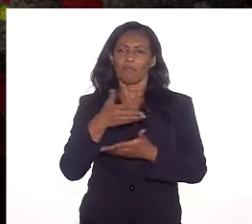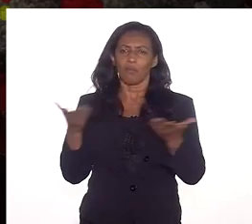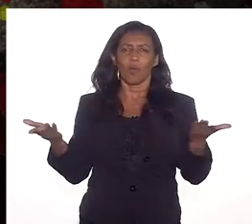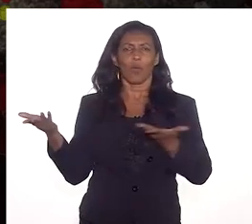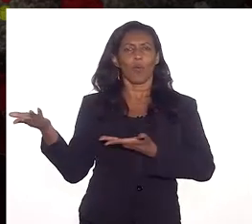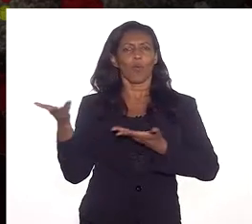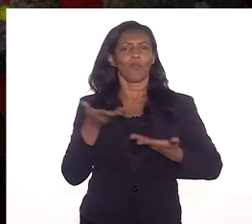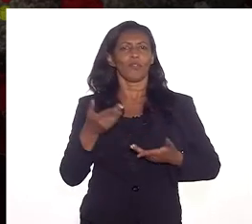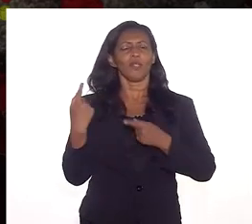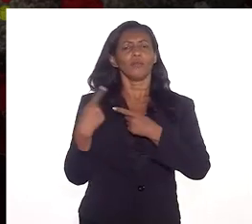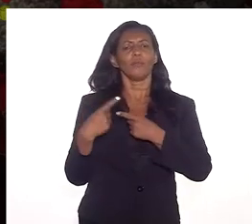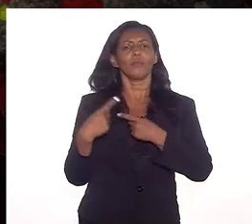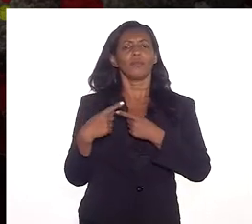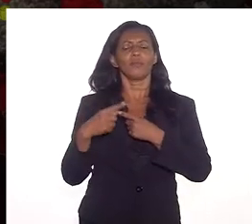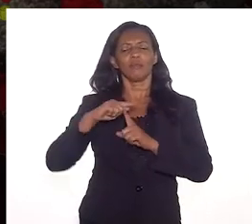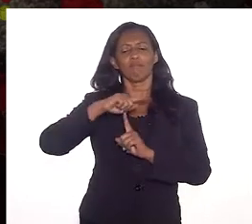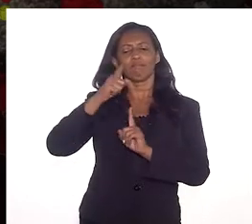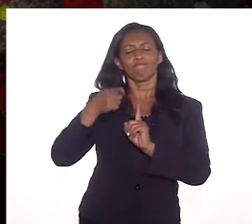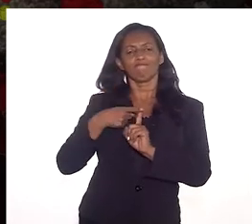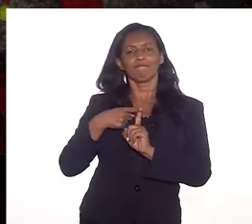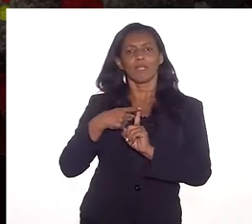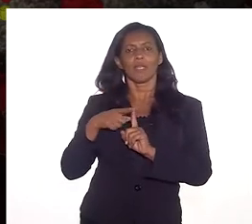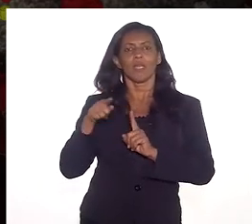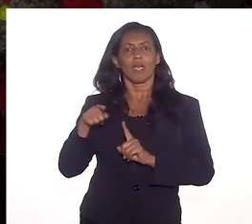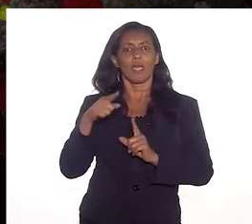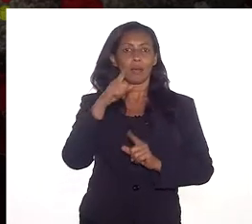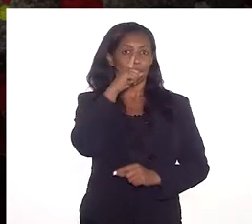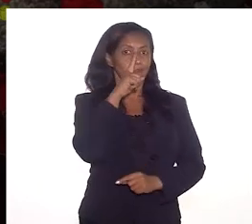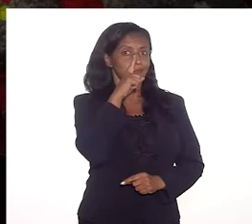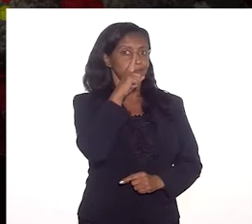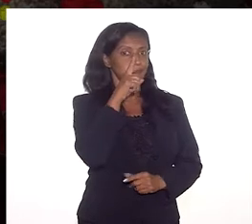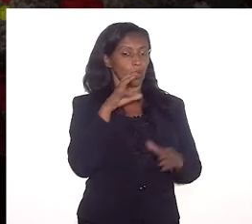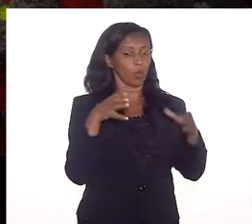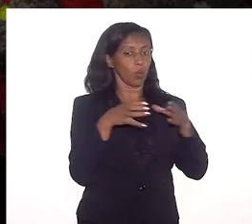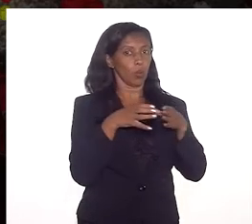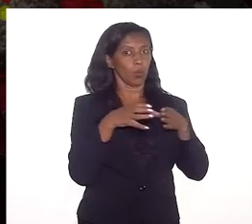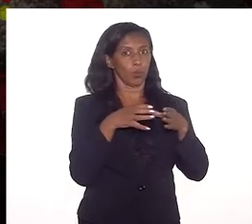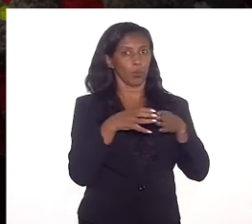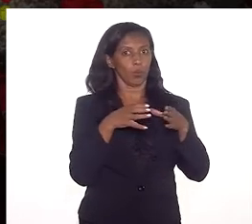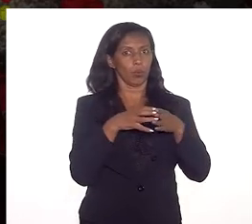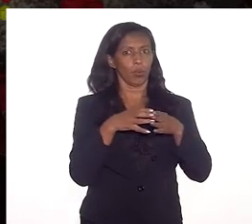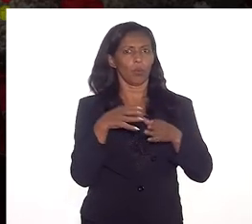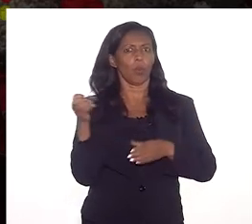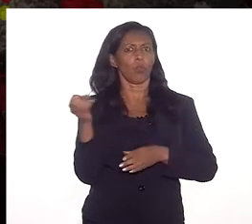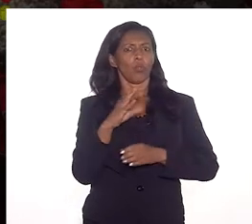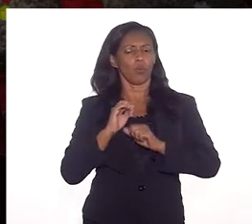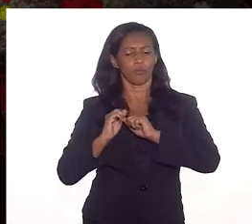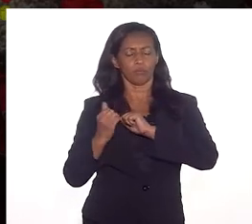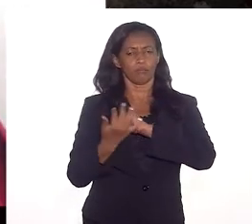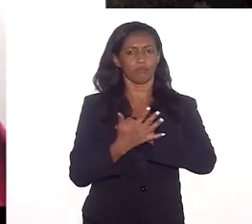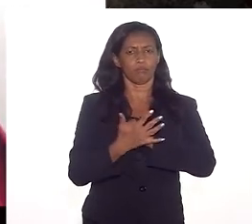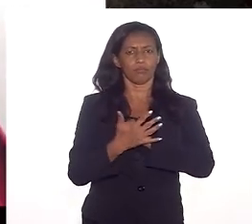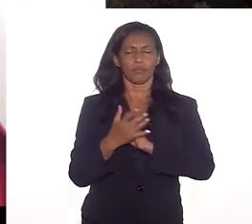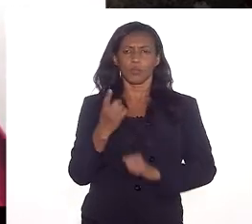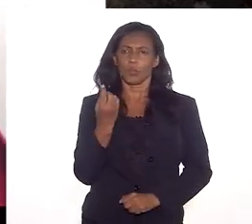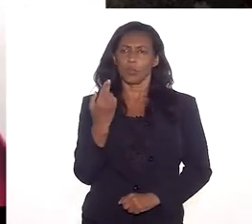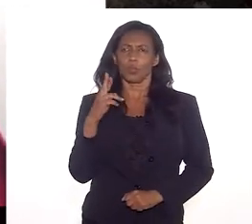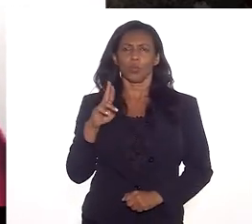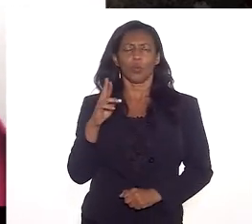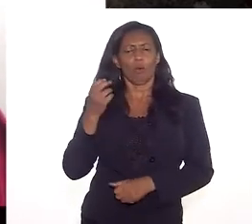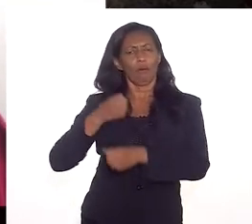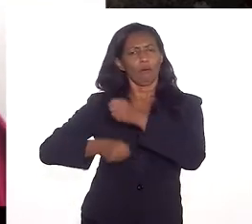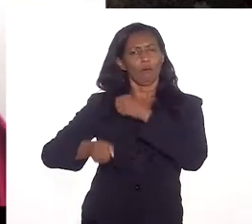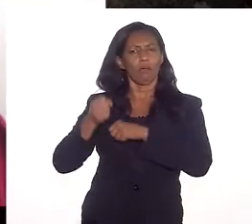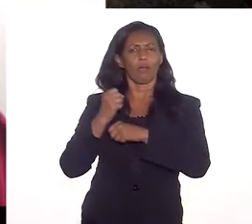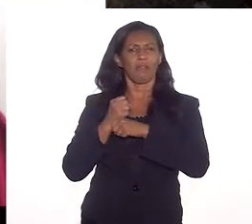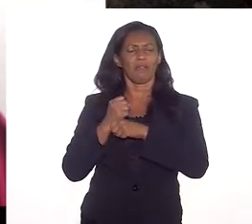convidados, falarem um pouco por que as grávidas fazem parte do grupo de risco do novo coronavírus. Doutor Renato, a gente viu que ano passado